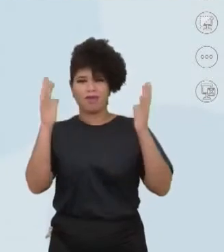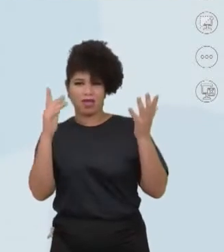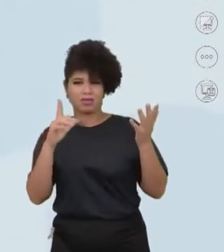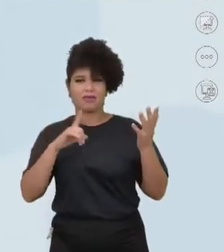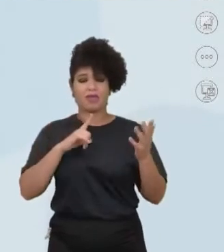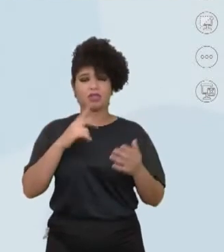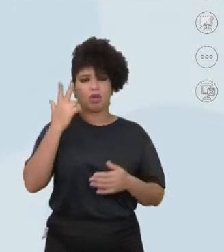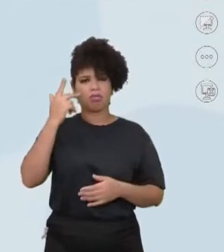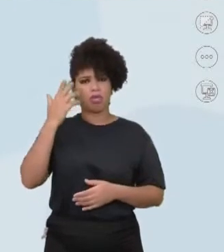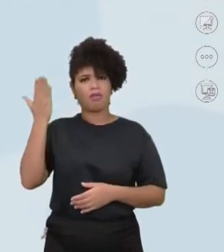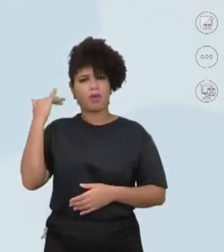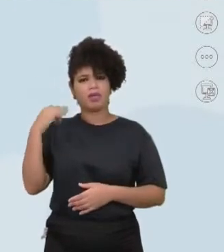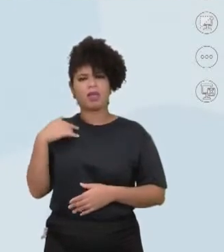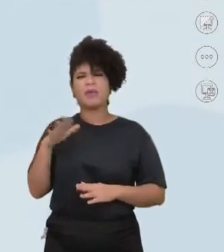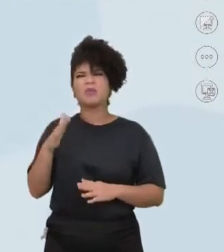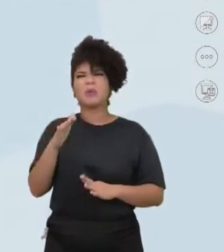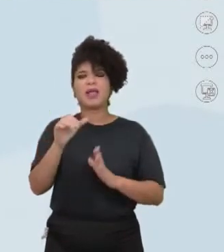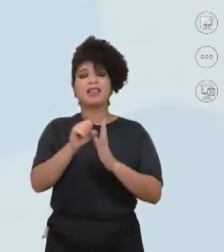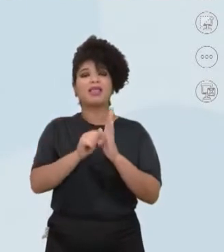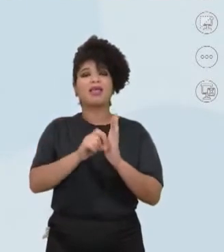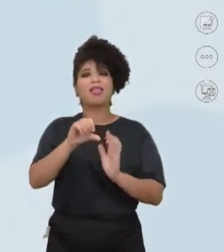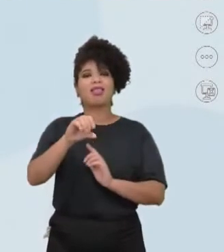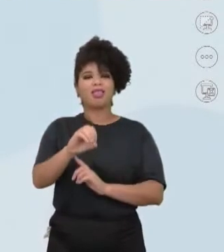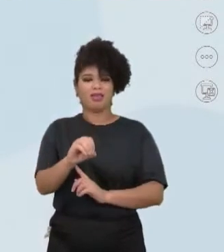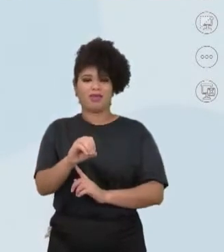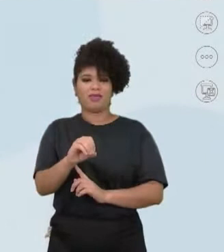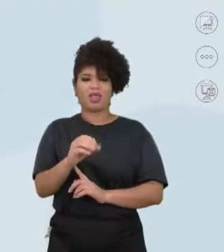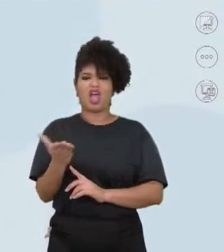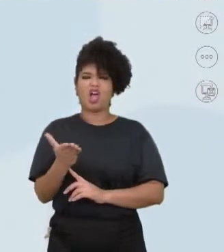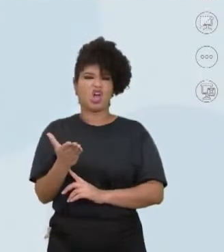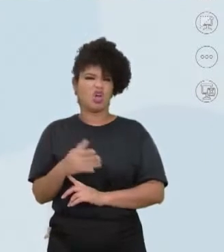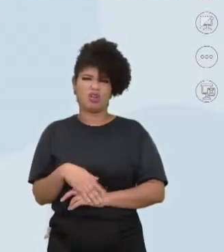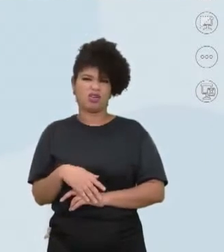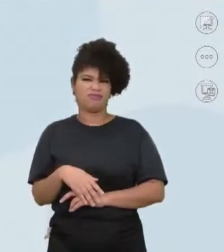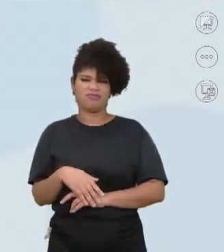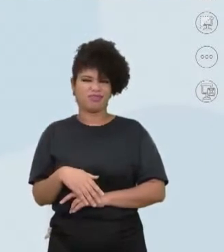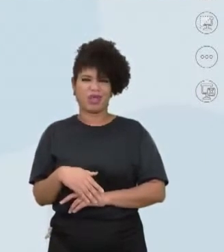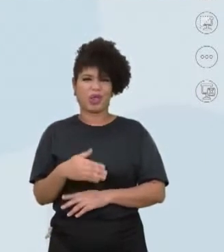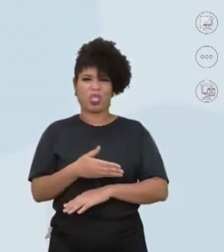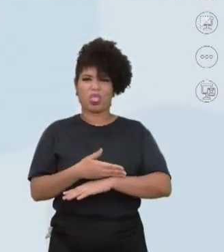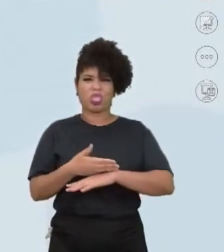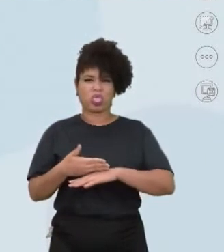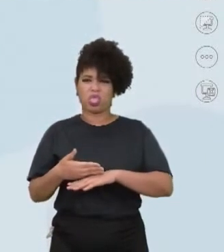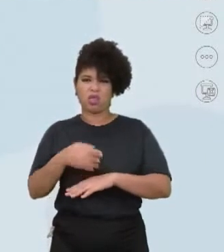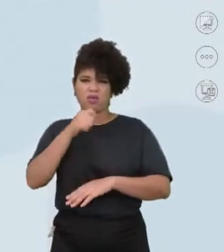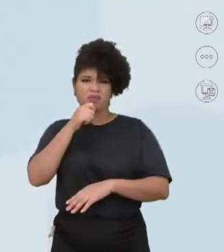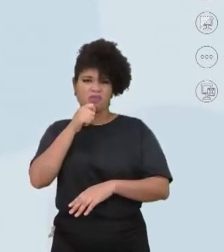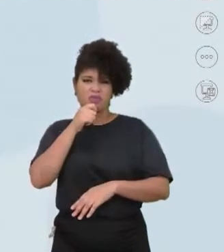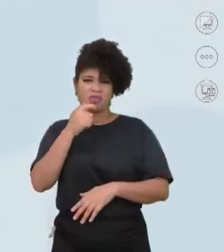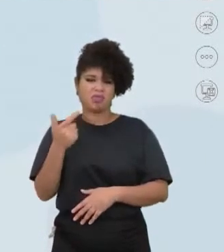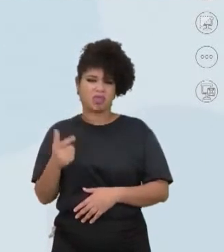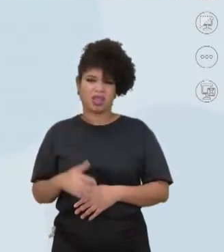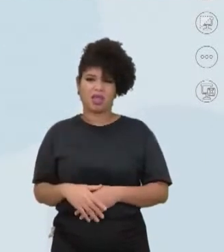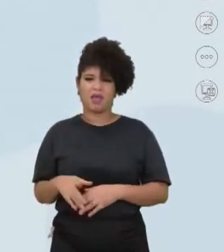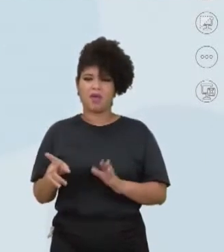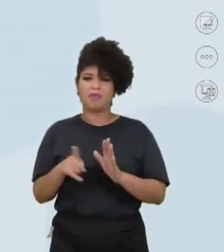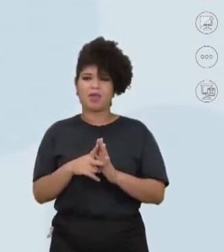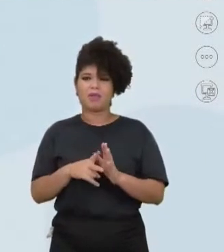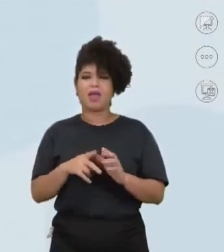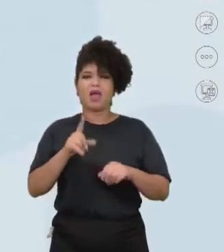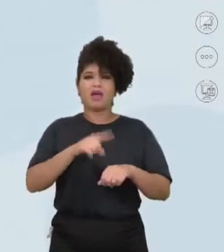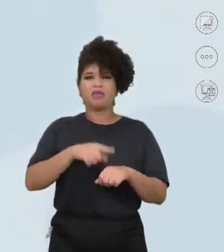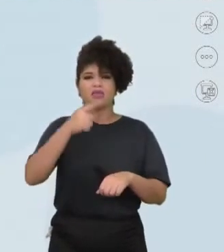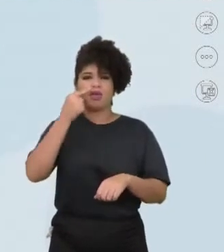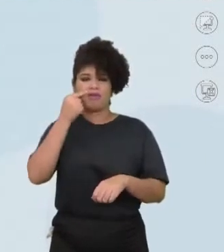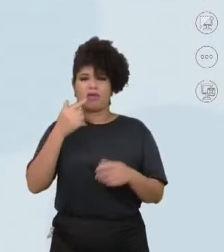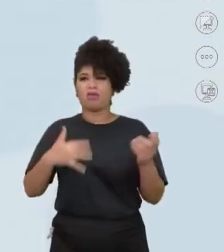muito comum, gente, até a década de 90, tá? Hoje em dia caiu um pouco em desuso essa coisa de ter, né, baile com orquestra tocando ao vivo. Hoje em